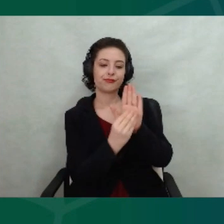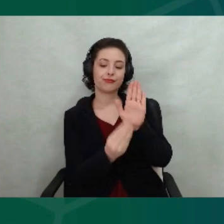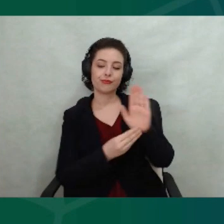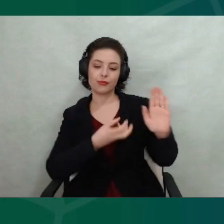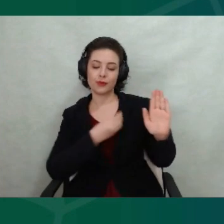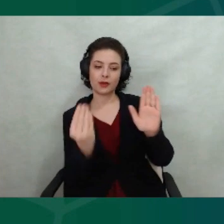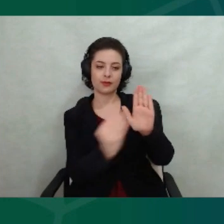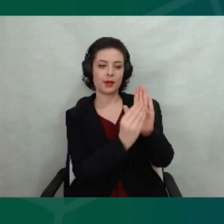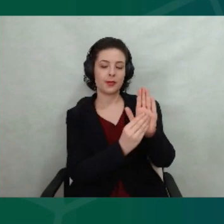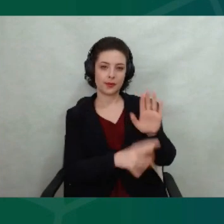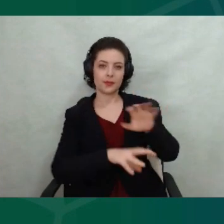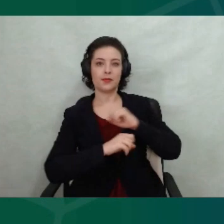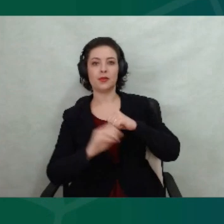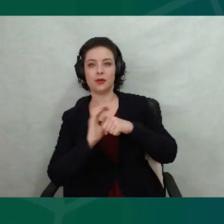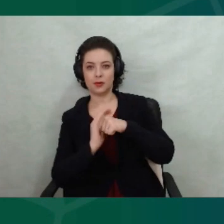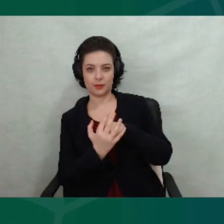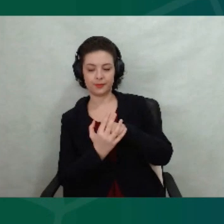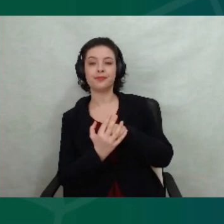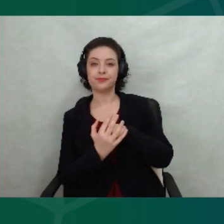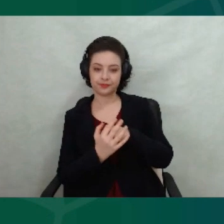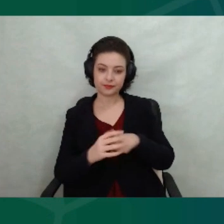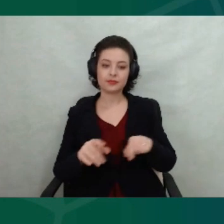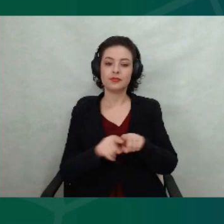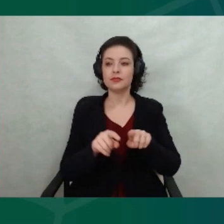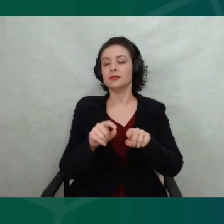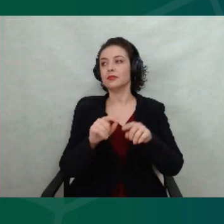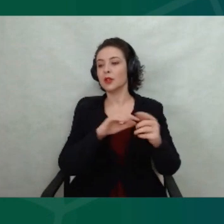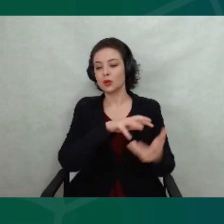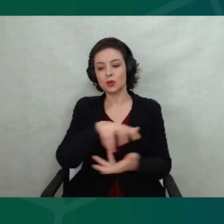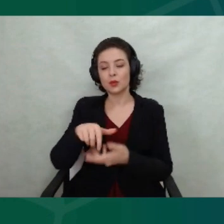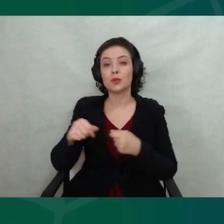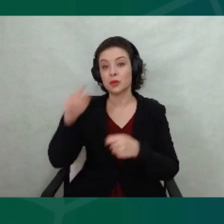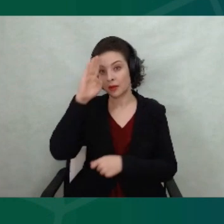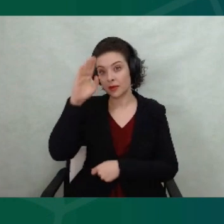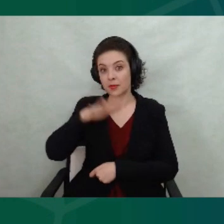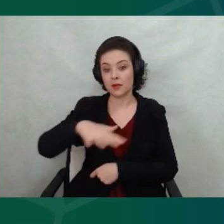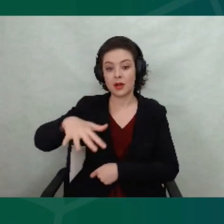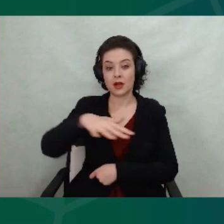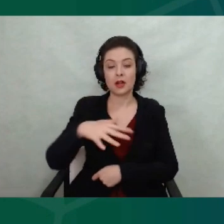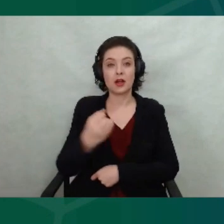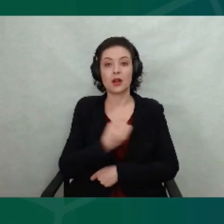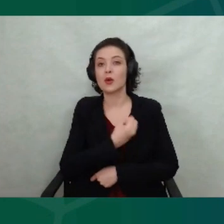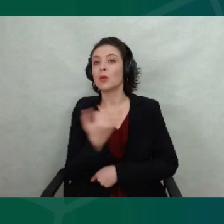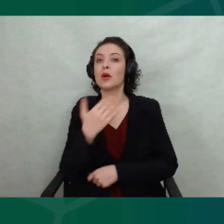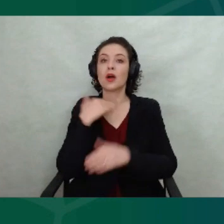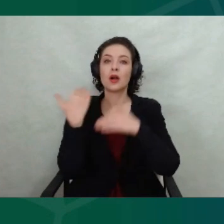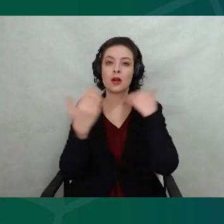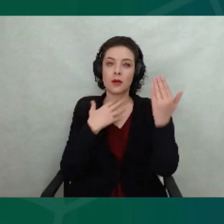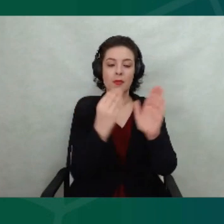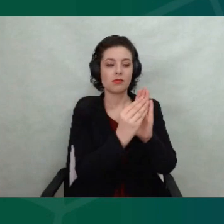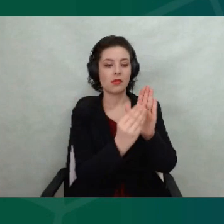acometimento da doença, acometendo o mundo todo, principalmente o número de óbitos enorme, uma